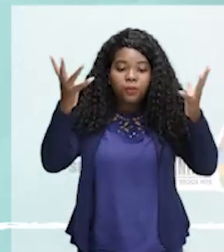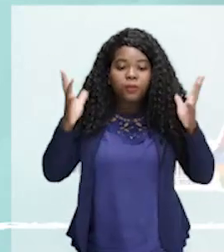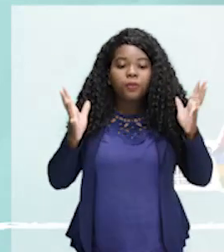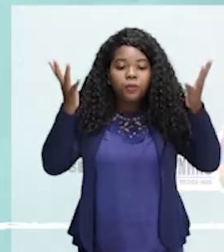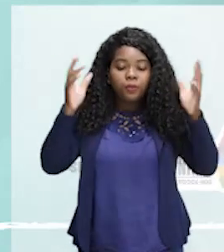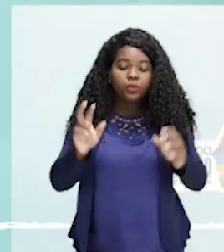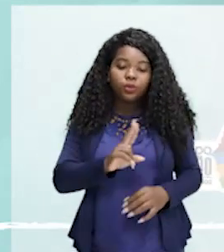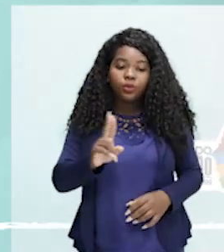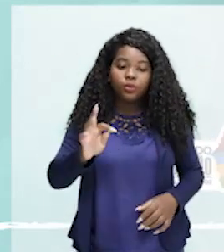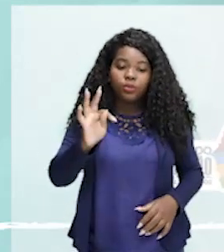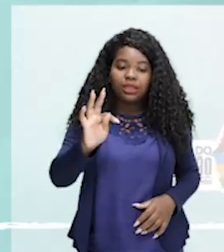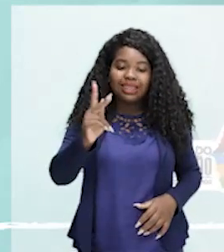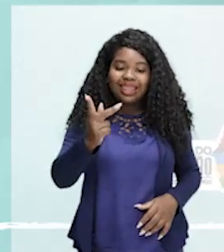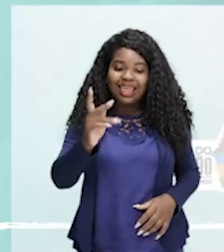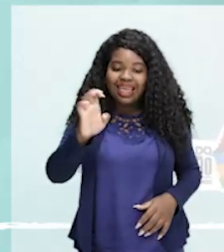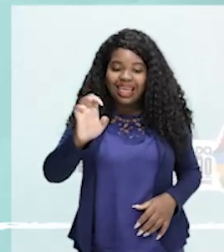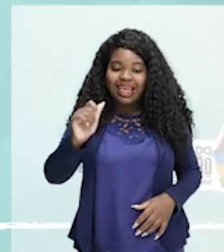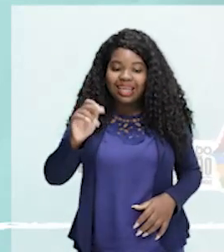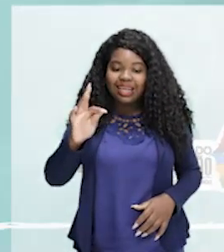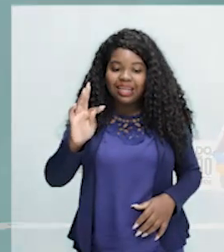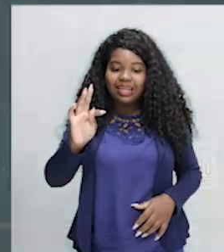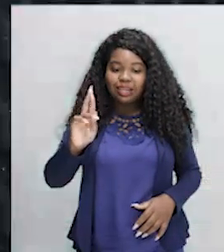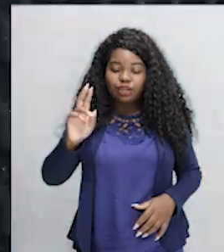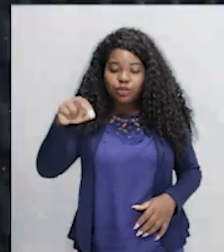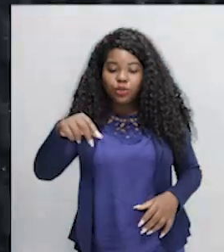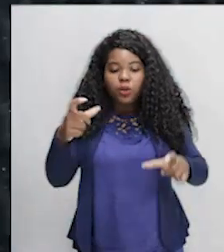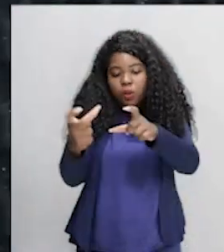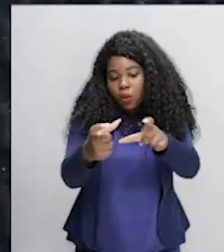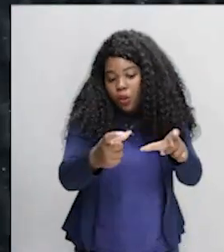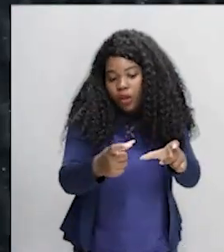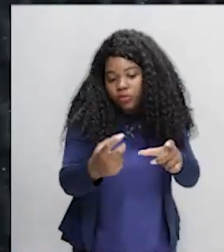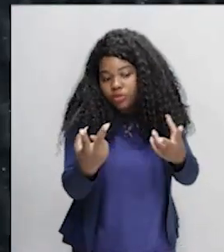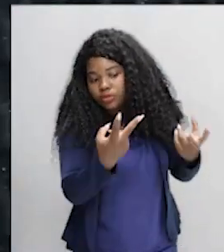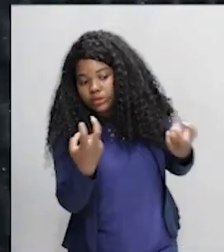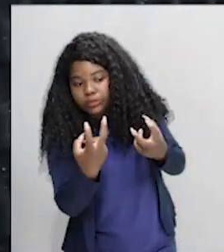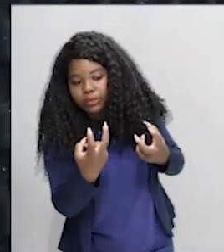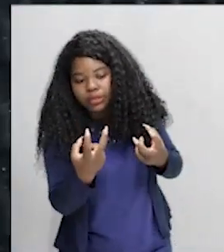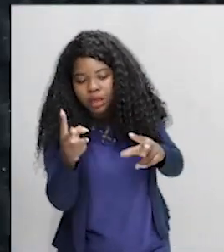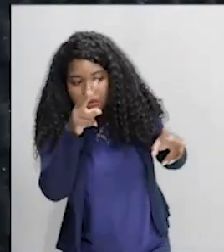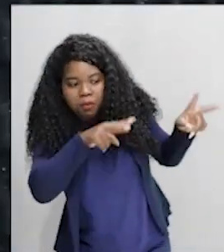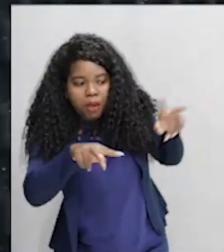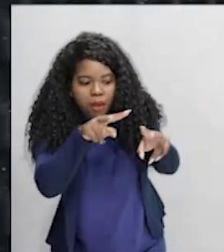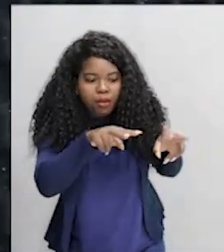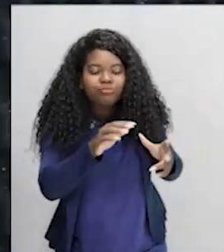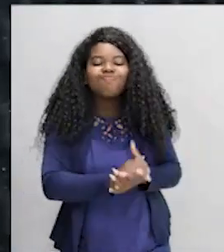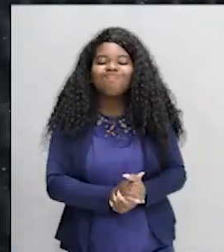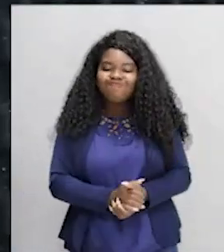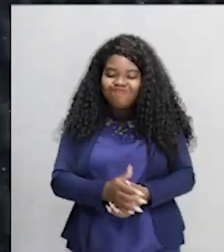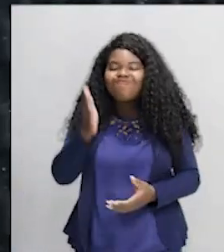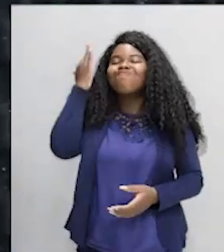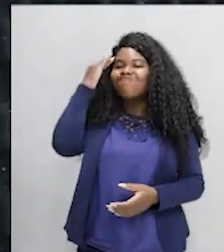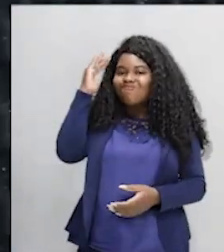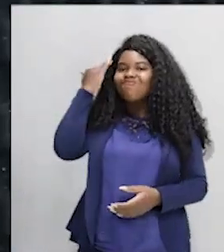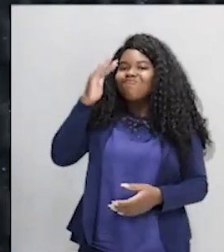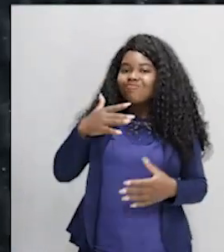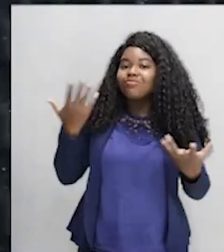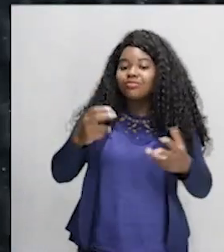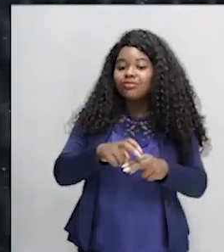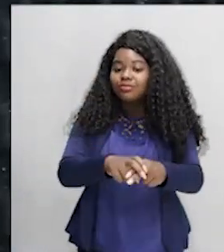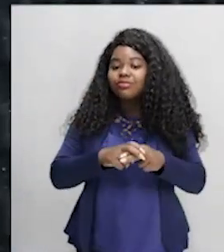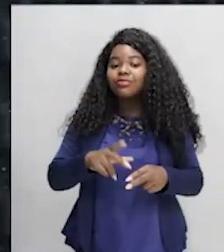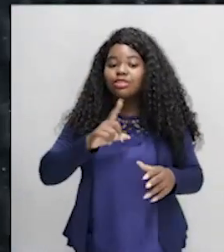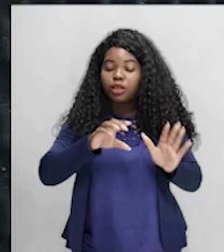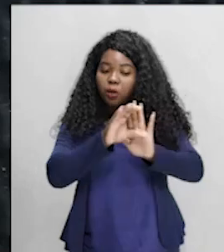Teatro significa local de onde se vê ou para onde se olha. Agora que eu entendi. Por causa disso é que você tem esse conceito.